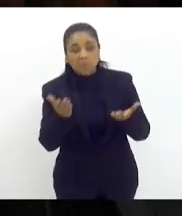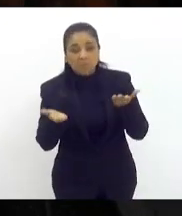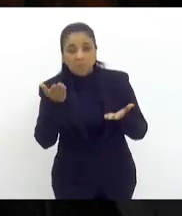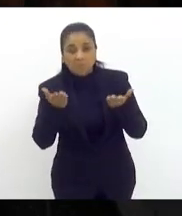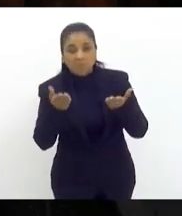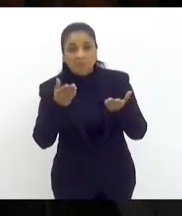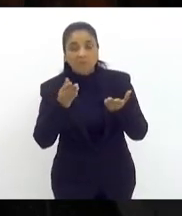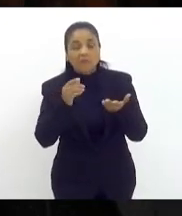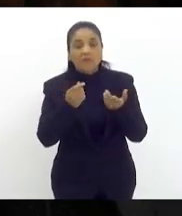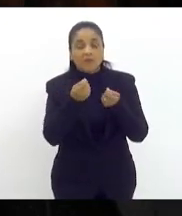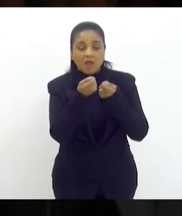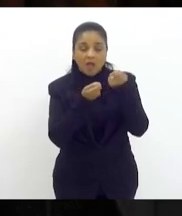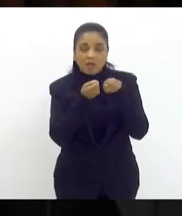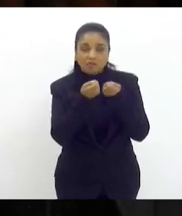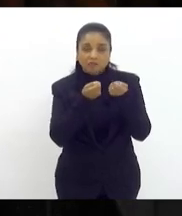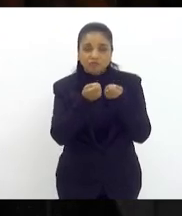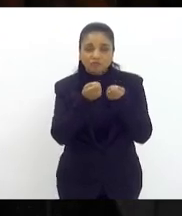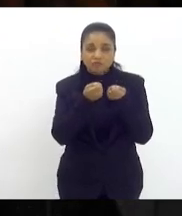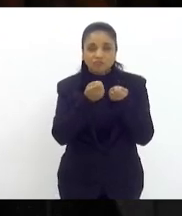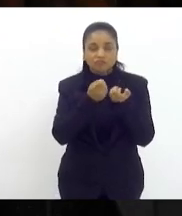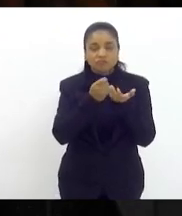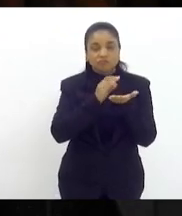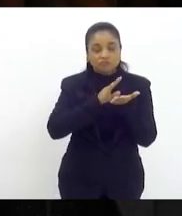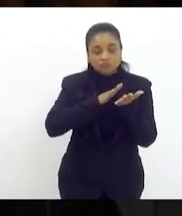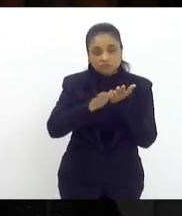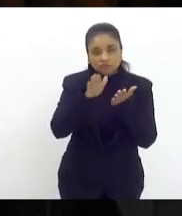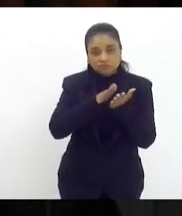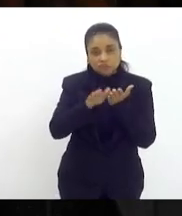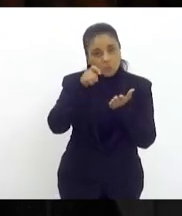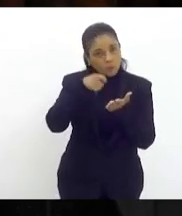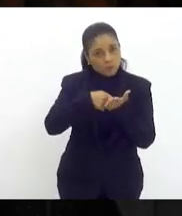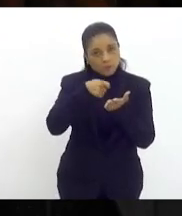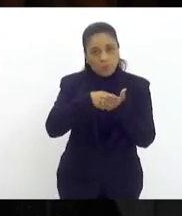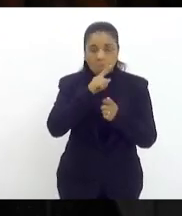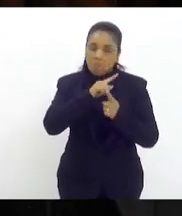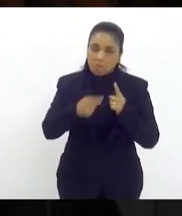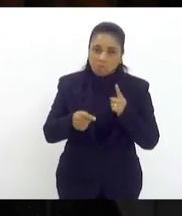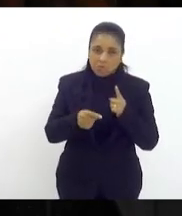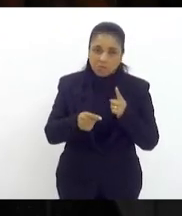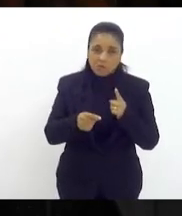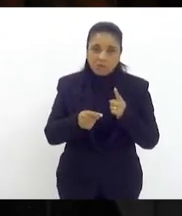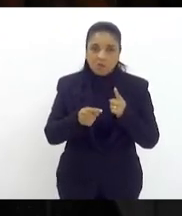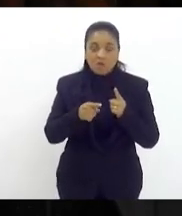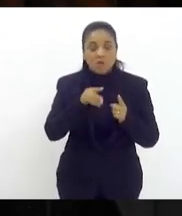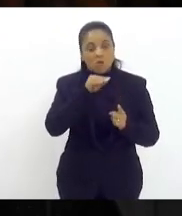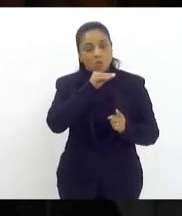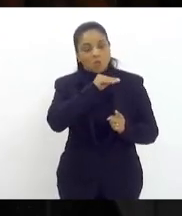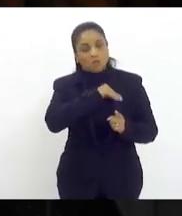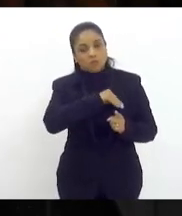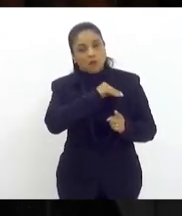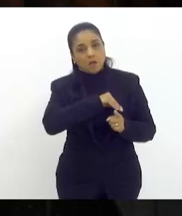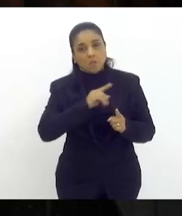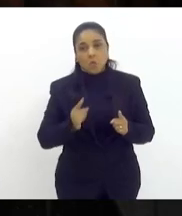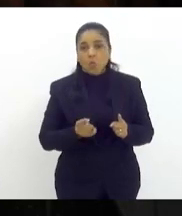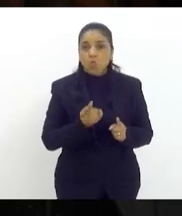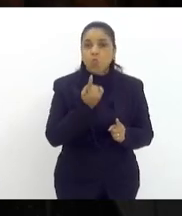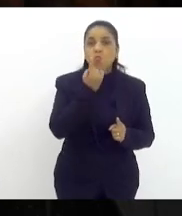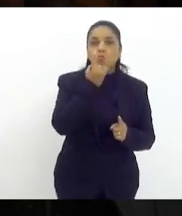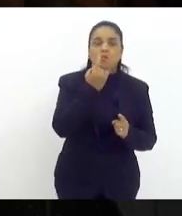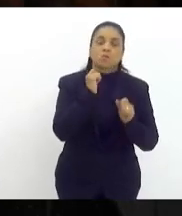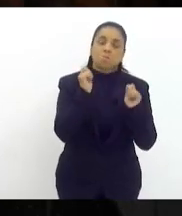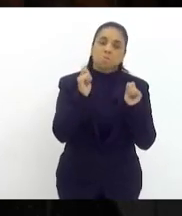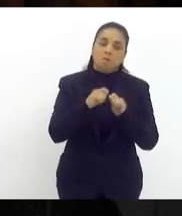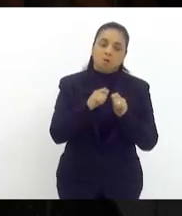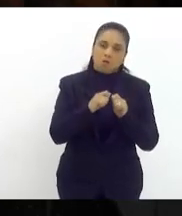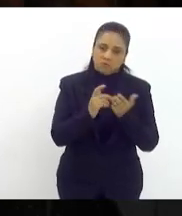despesas obrigatórias fica proibida a exceção do salário mínimo mas